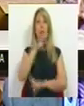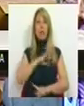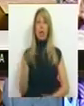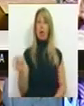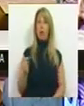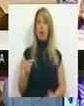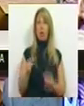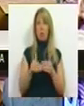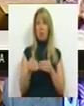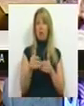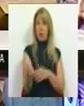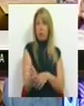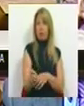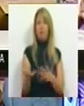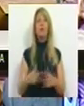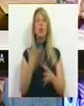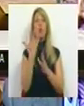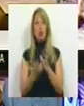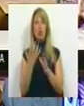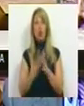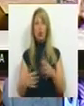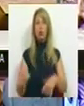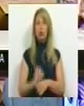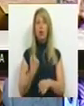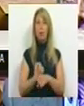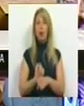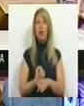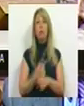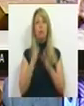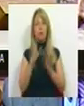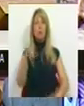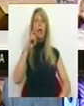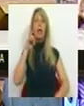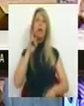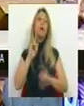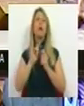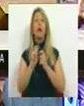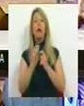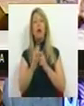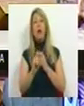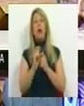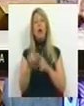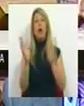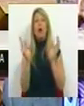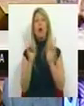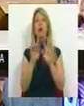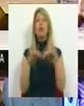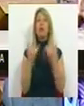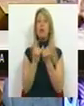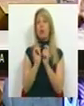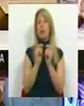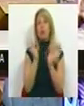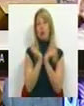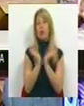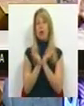vier por aí. Os descontos do trabalho têm de ser garante do pagamento das prestações sociais. Em suma, senhoras e